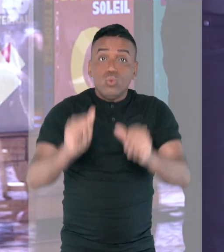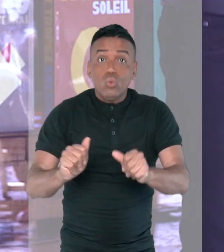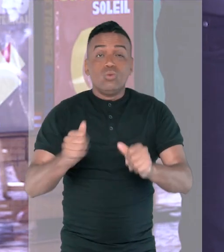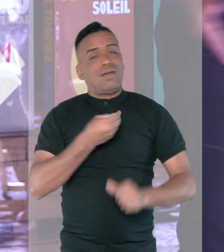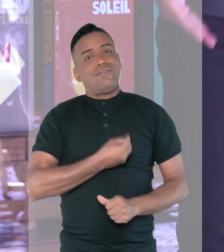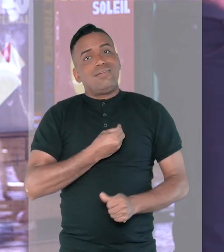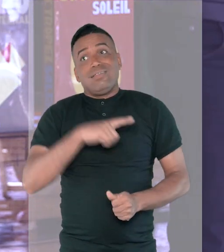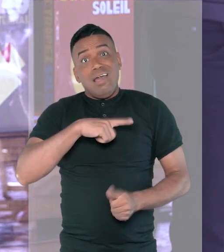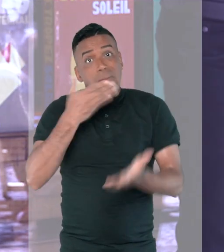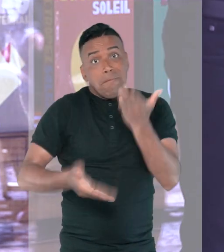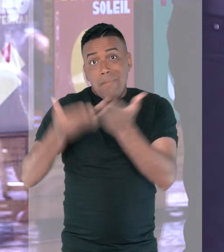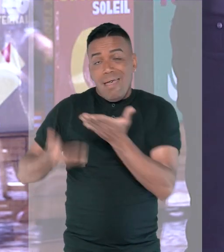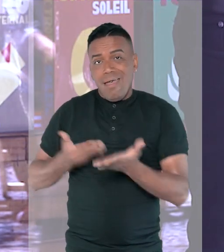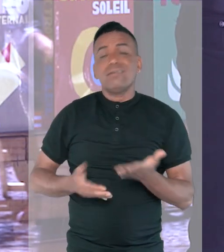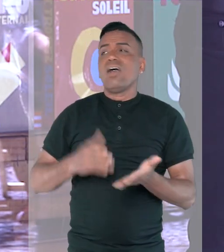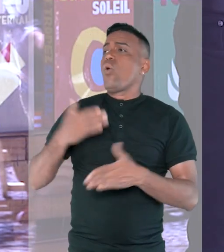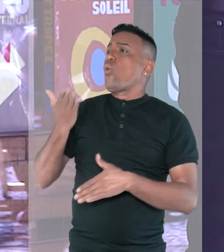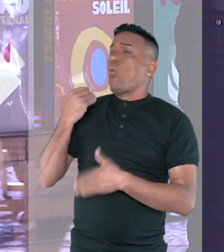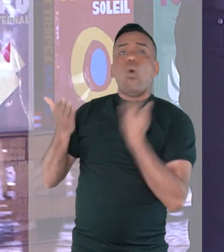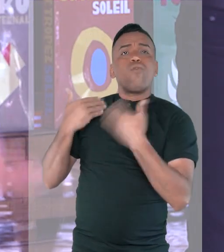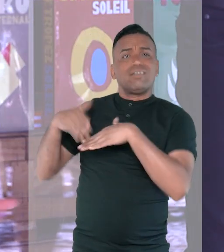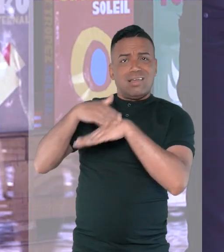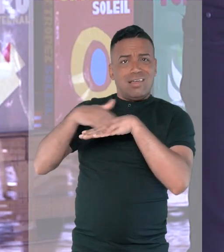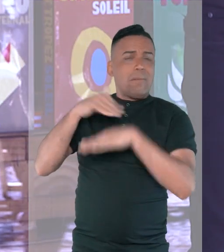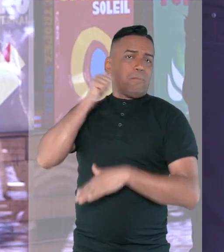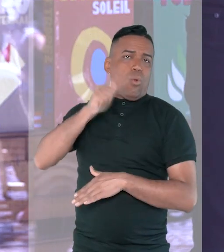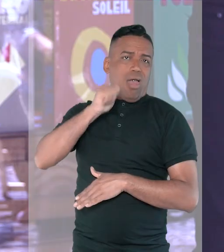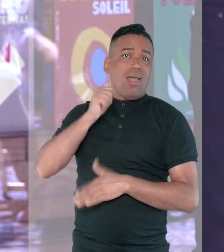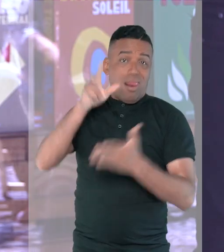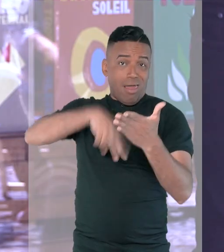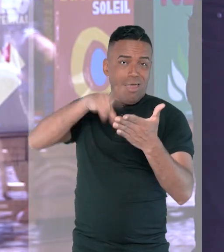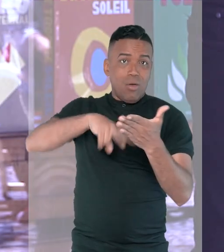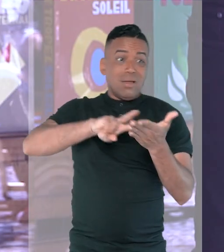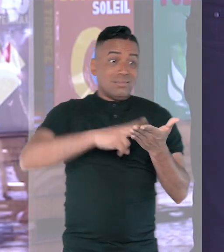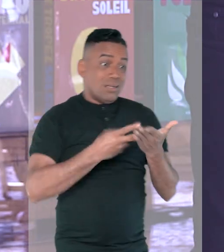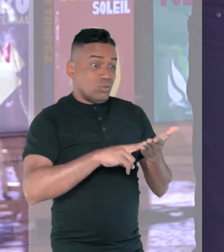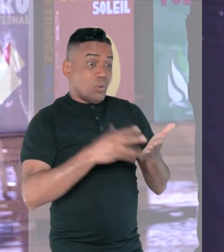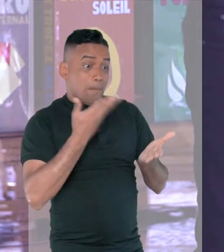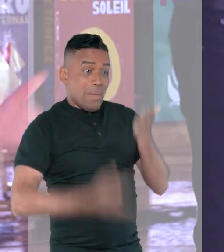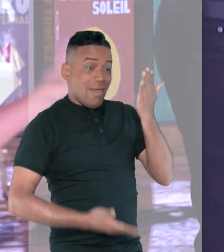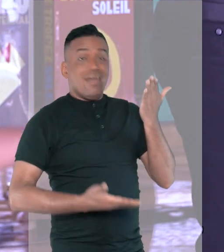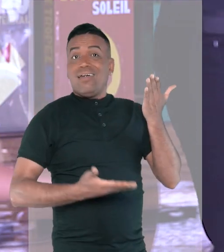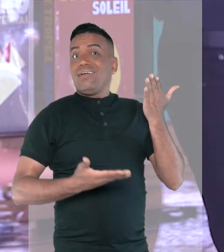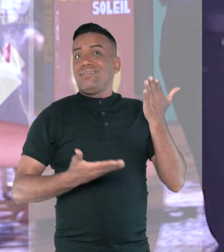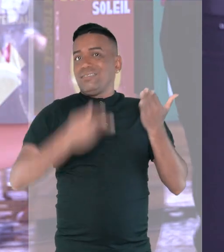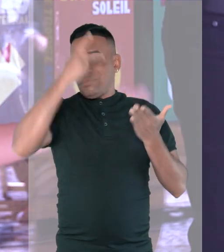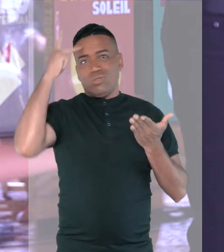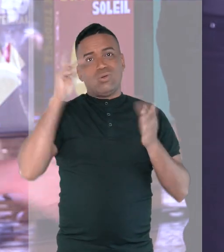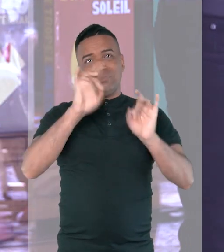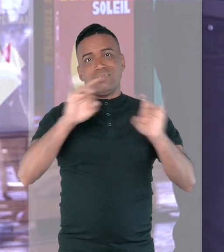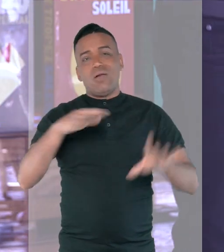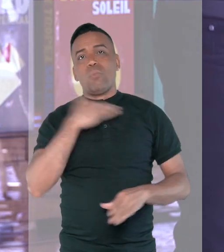perda de tudo na vida. Eu conversei com uma mulher que leu o livro e que ela falou que não só traduziu a perda de pessoas que